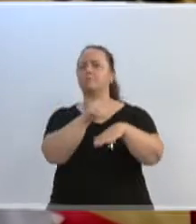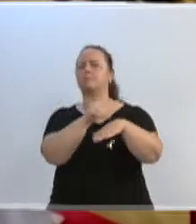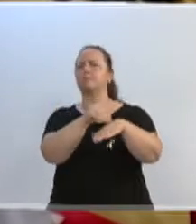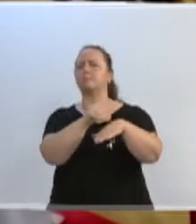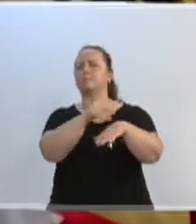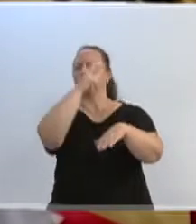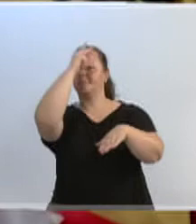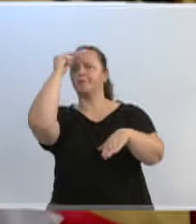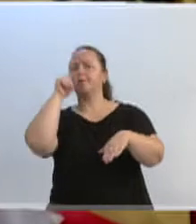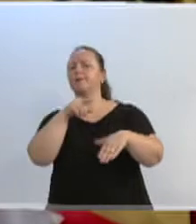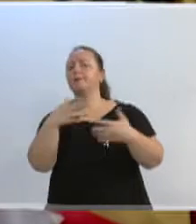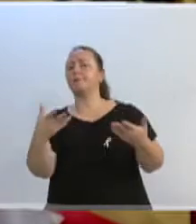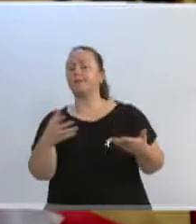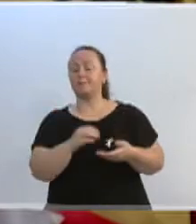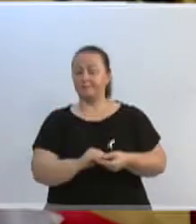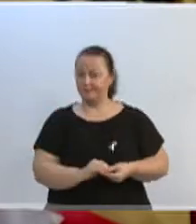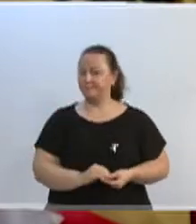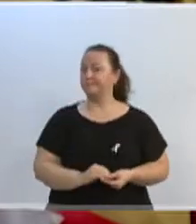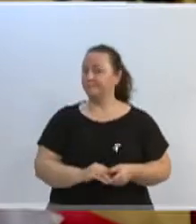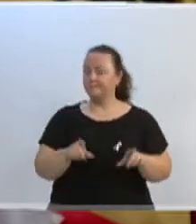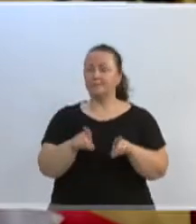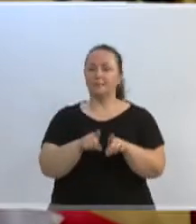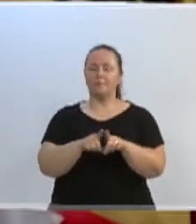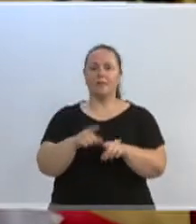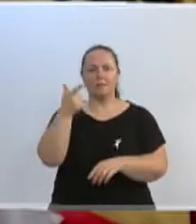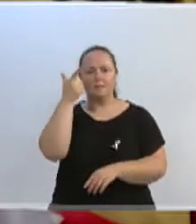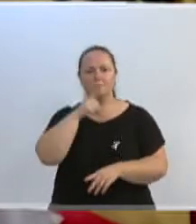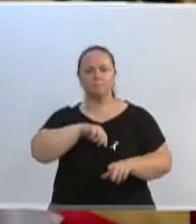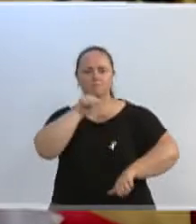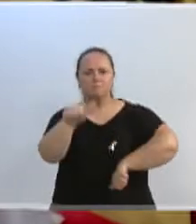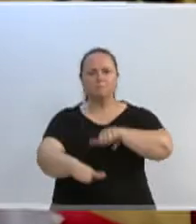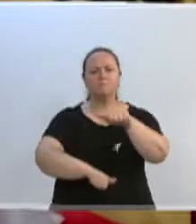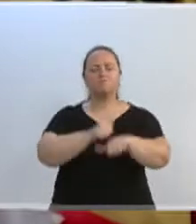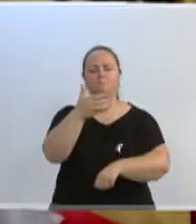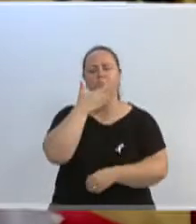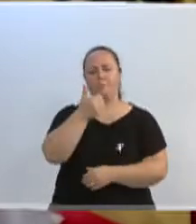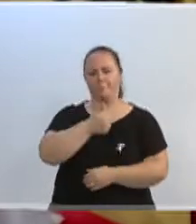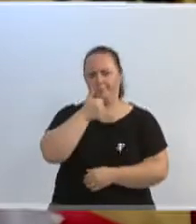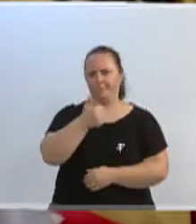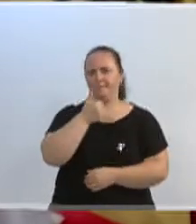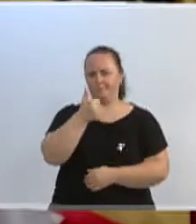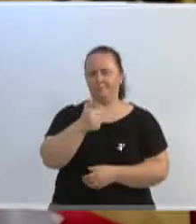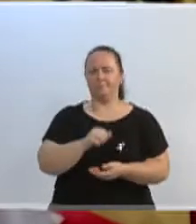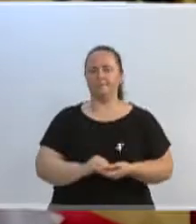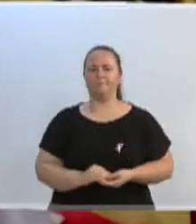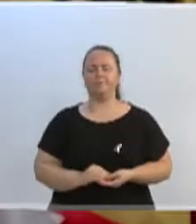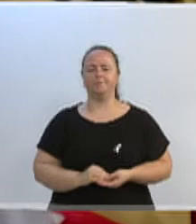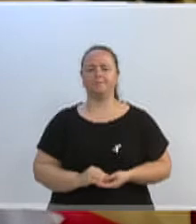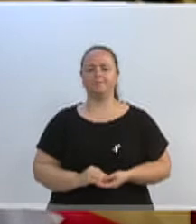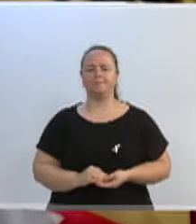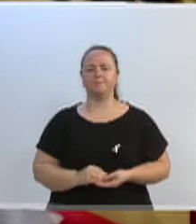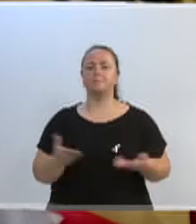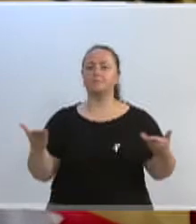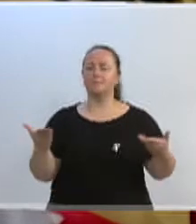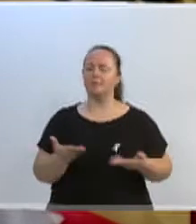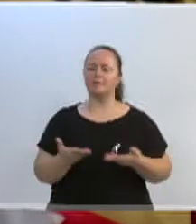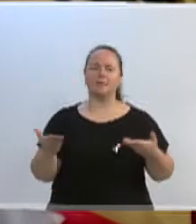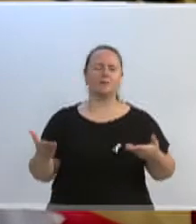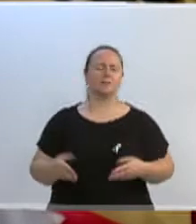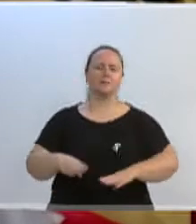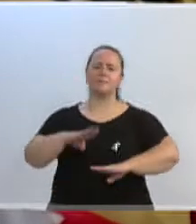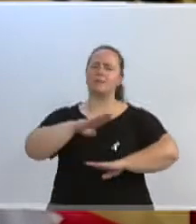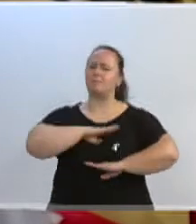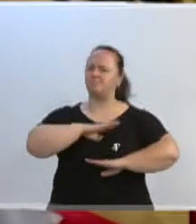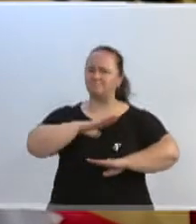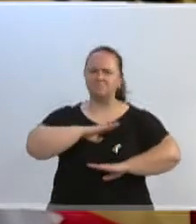a si próprio fazer o trabalho para ter uma maior inclusão e uma maior acessibilidade. Então, saio daqui extremamente satisfeito, vereador Matias,